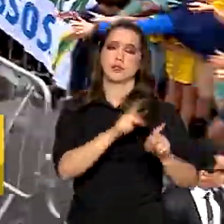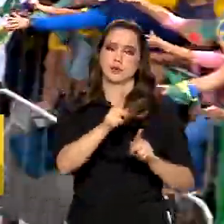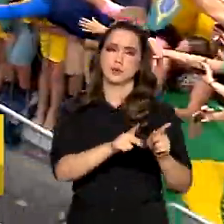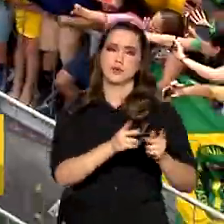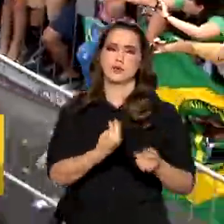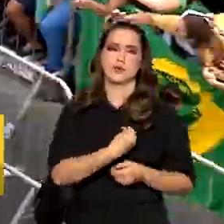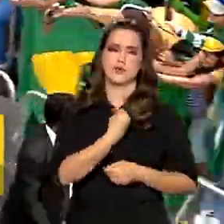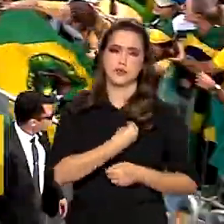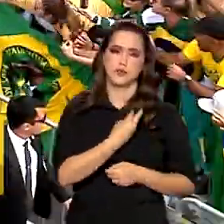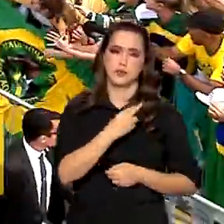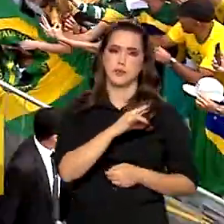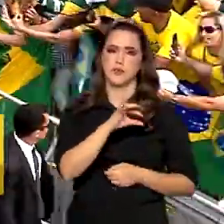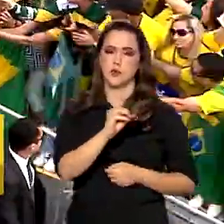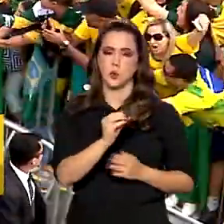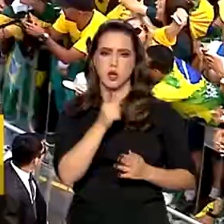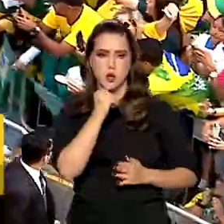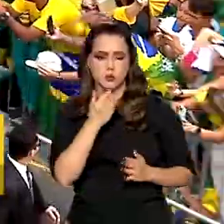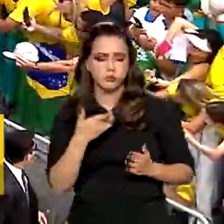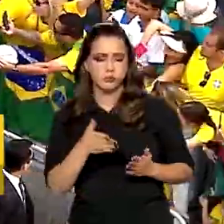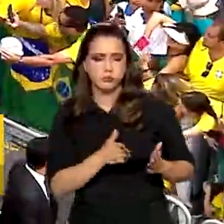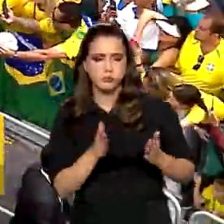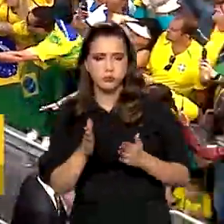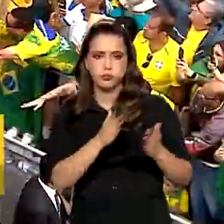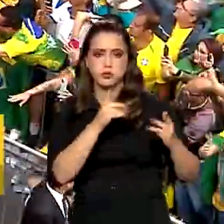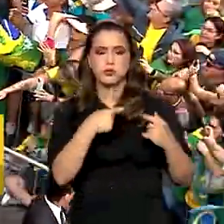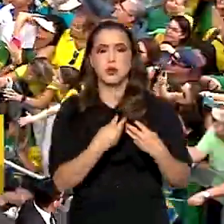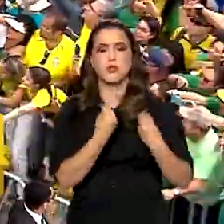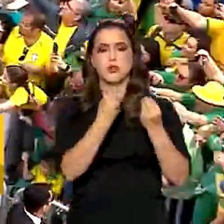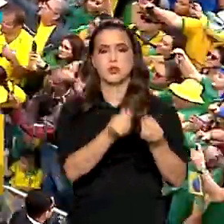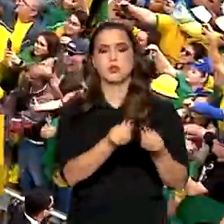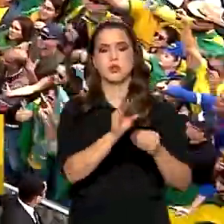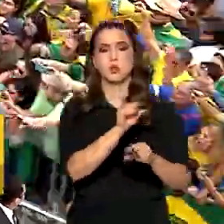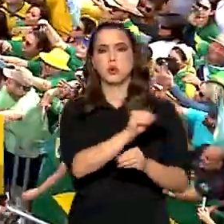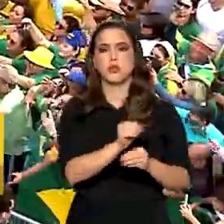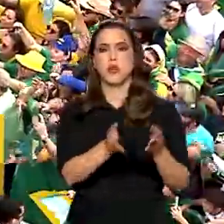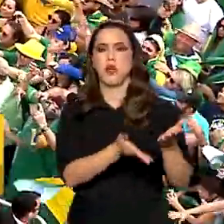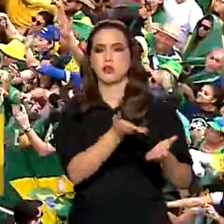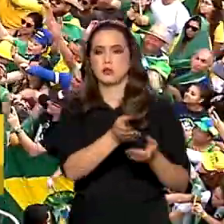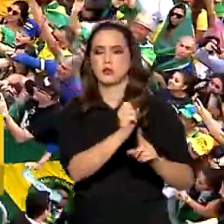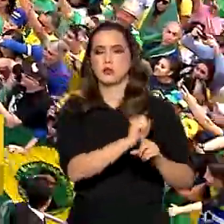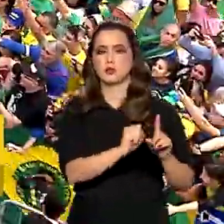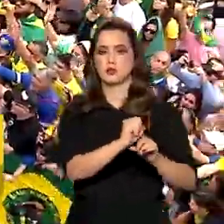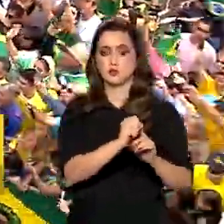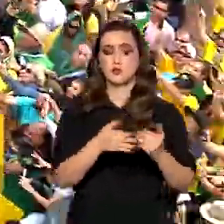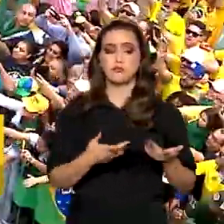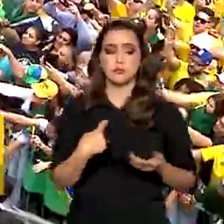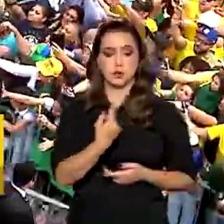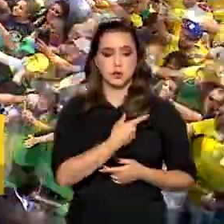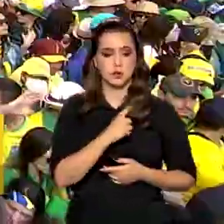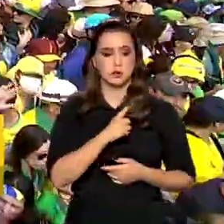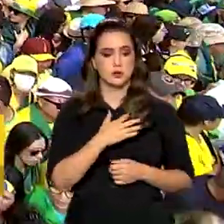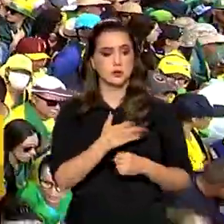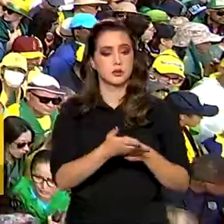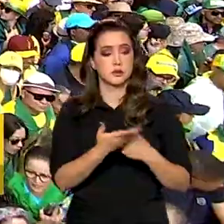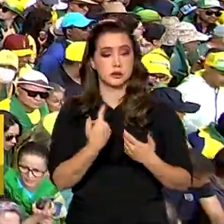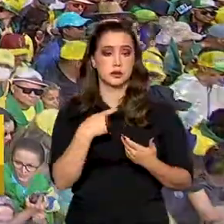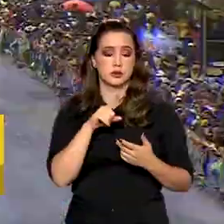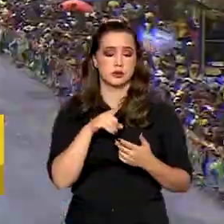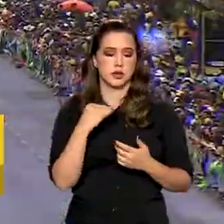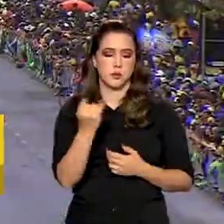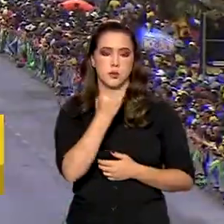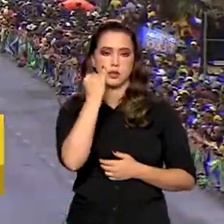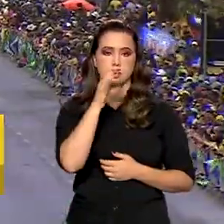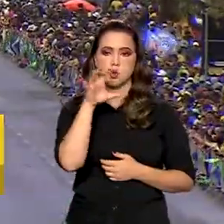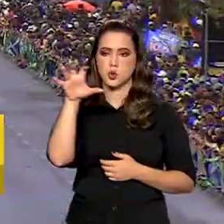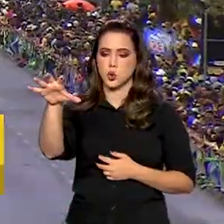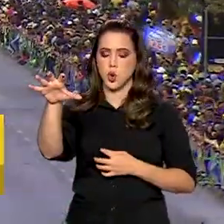ribeirinho, ali provendo assistência cívico-social também. Então, existem essas bases navais